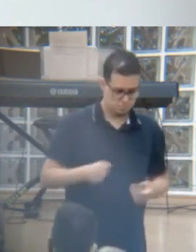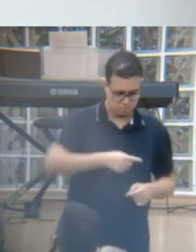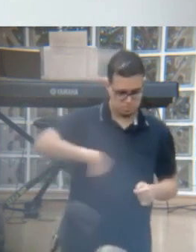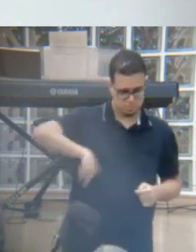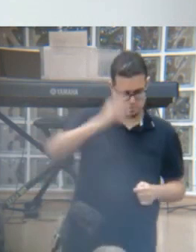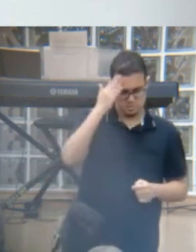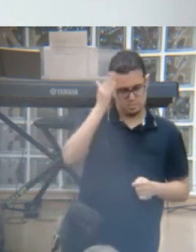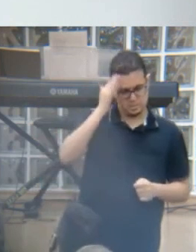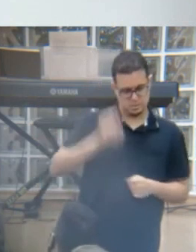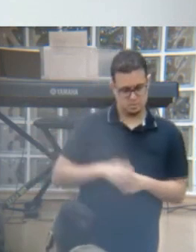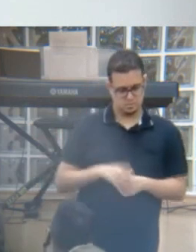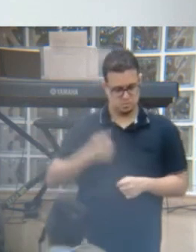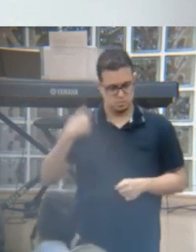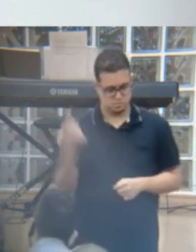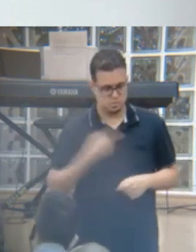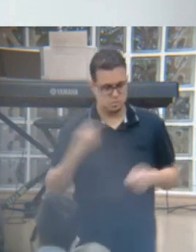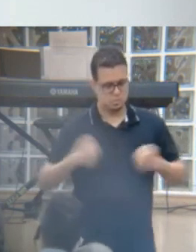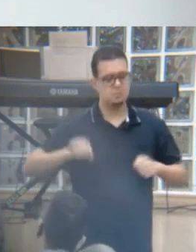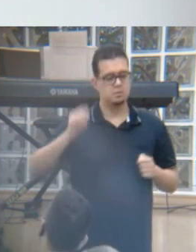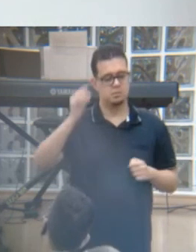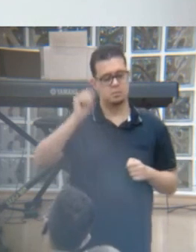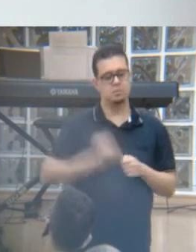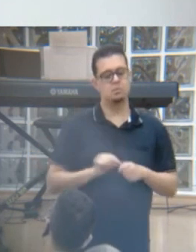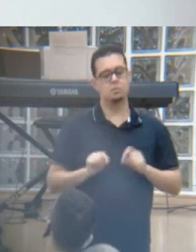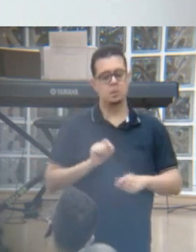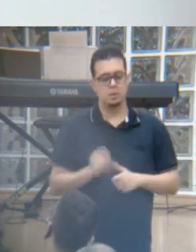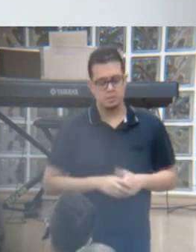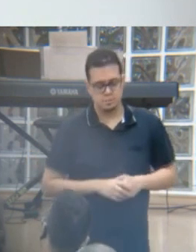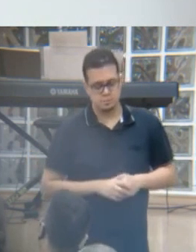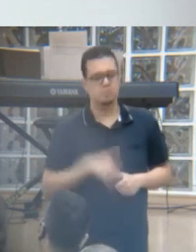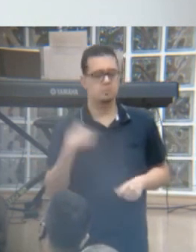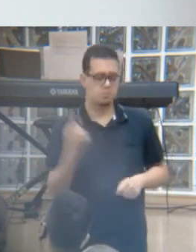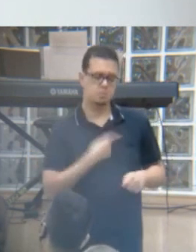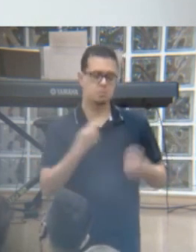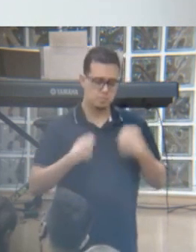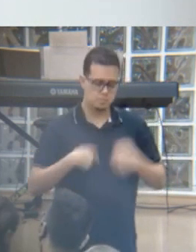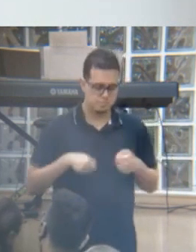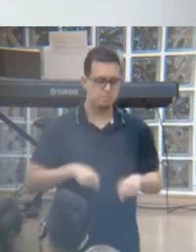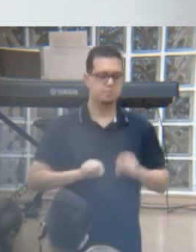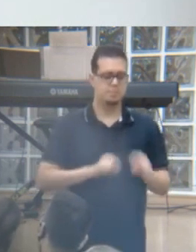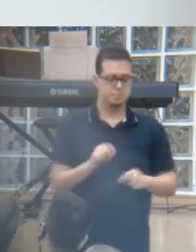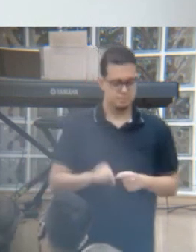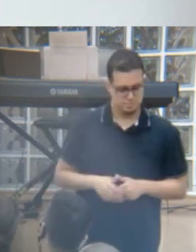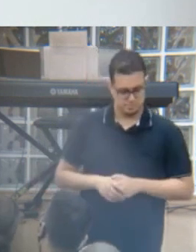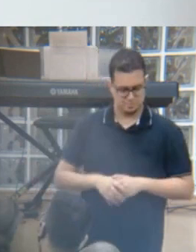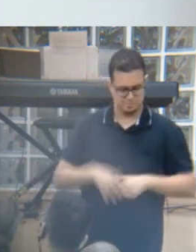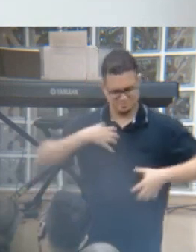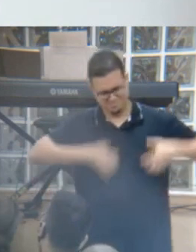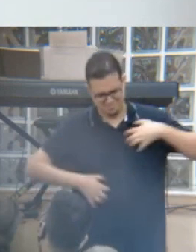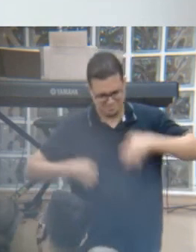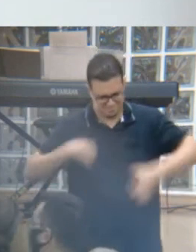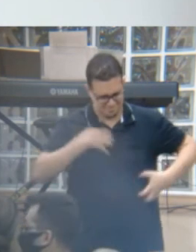que devemos fazer? Devemos, portanto, não andar ansiosos por